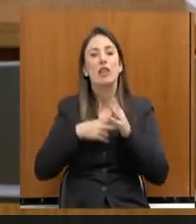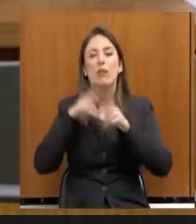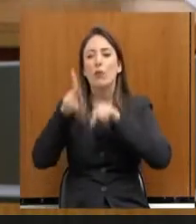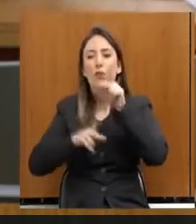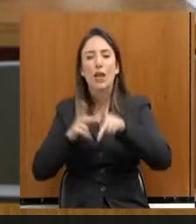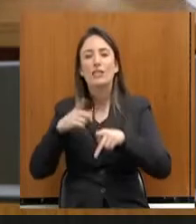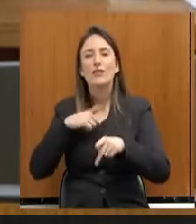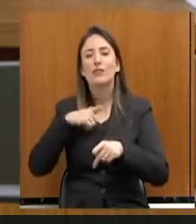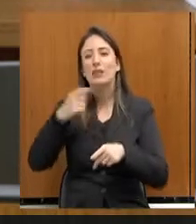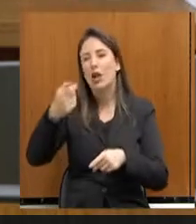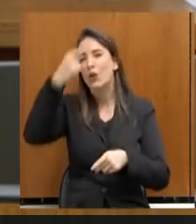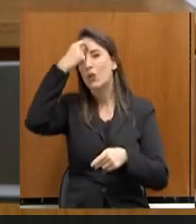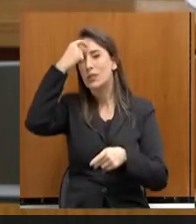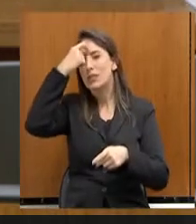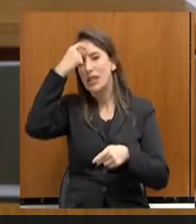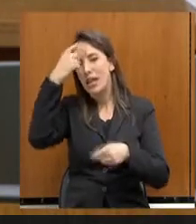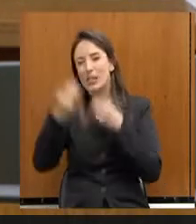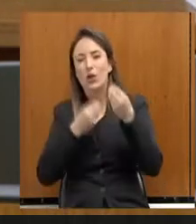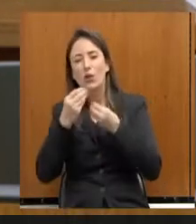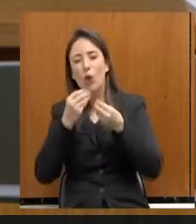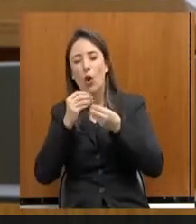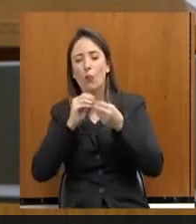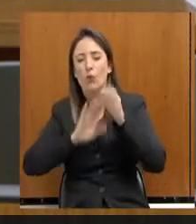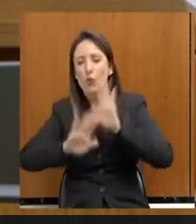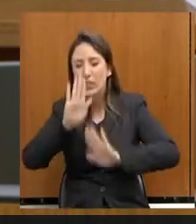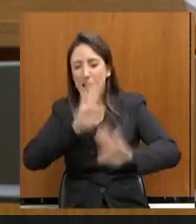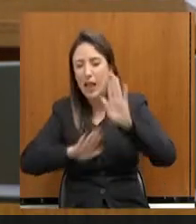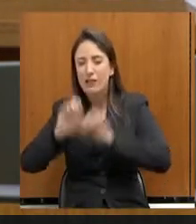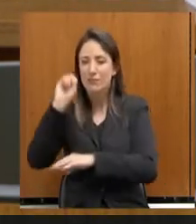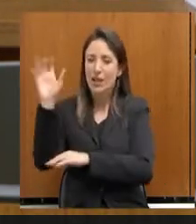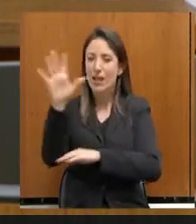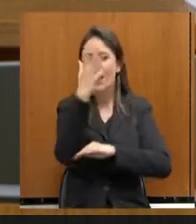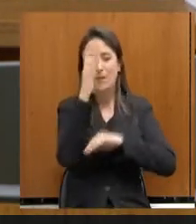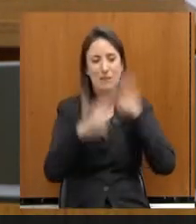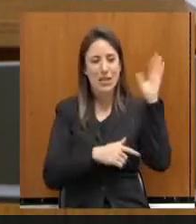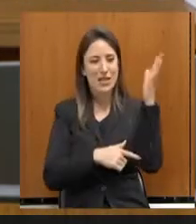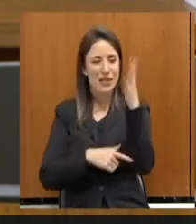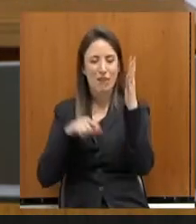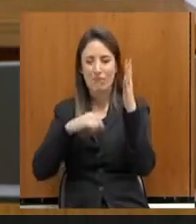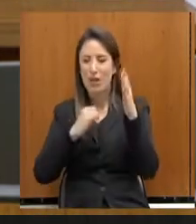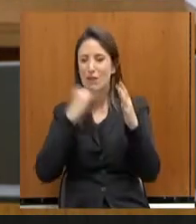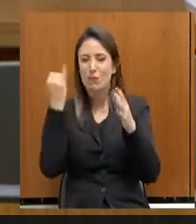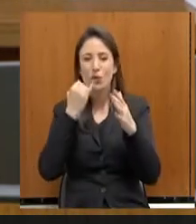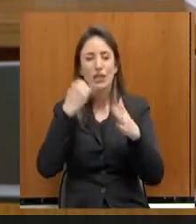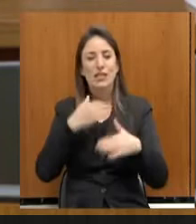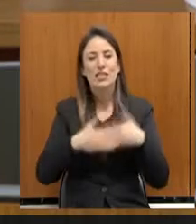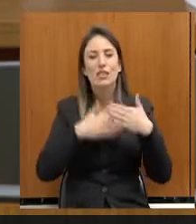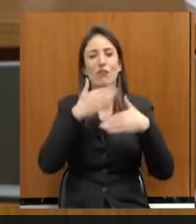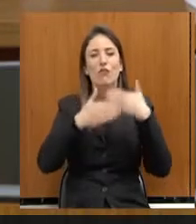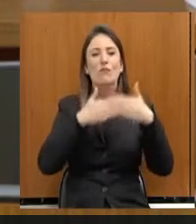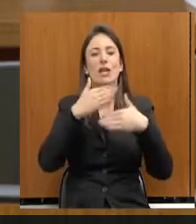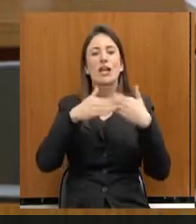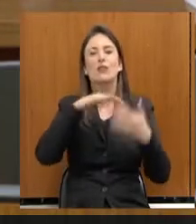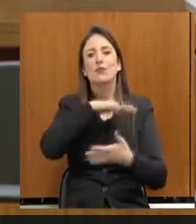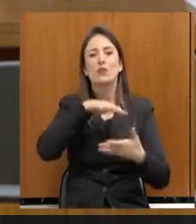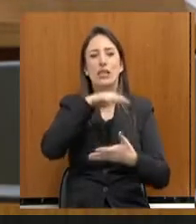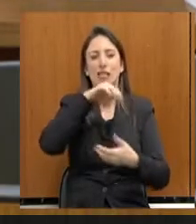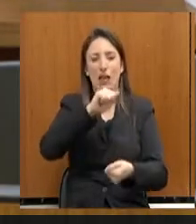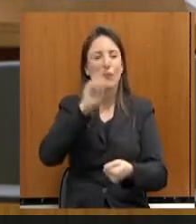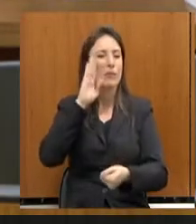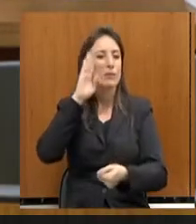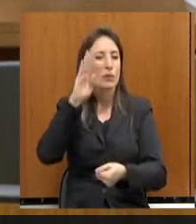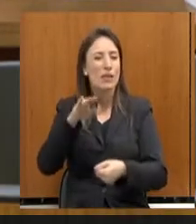em relação à conservação ambiental tão importante né para o desenvolvimento sustentável especialmente nessas áreas